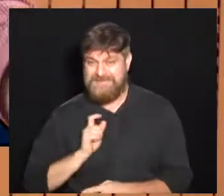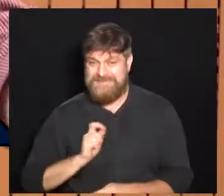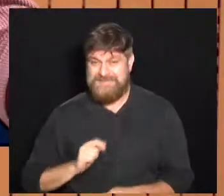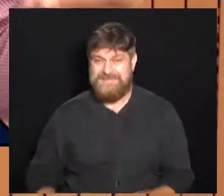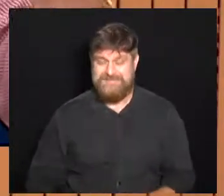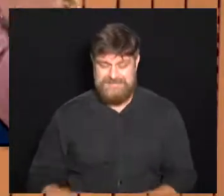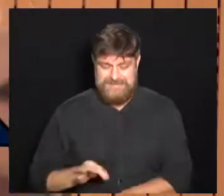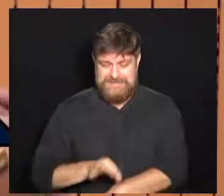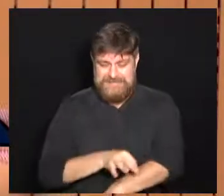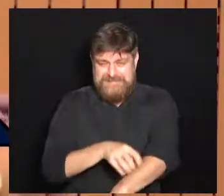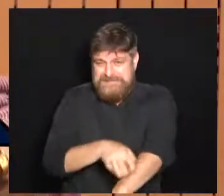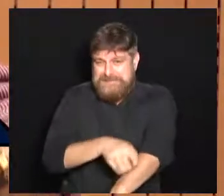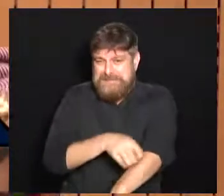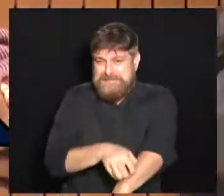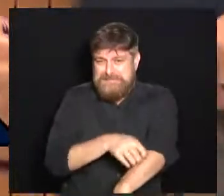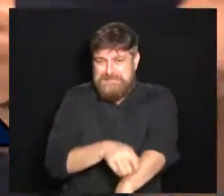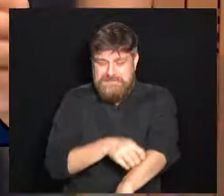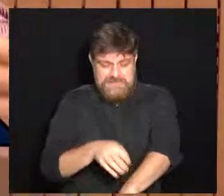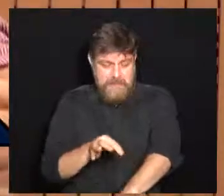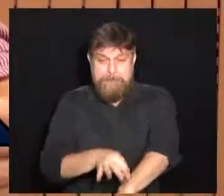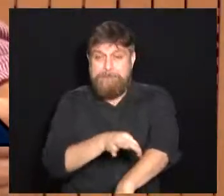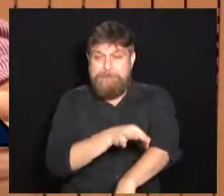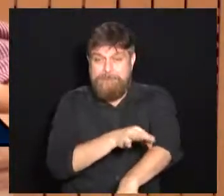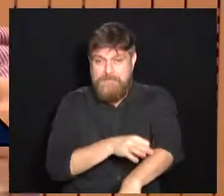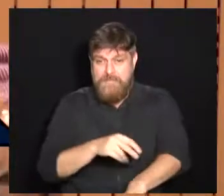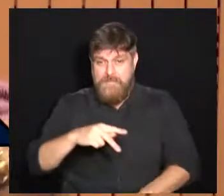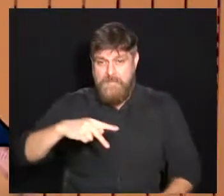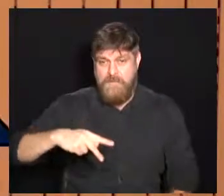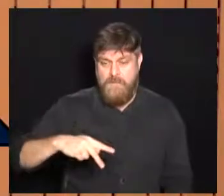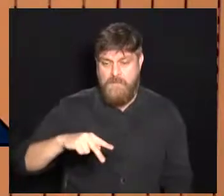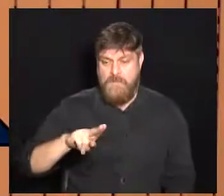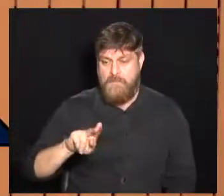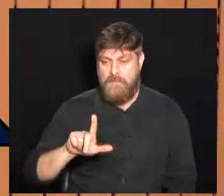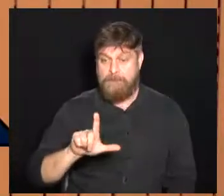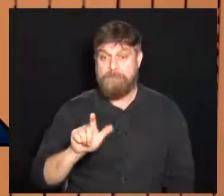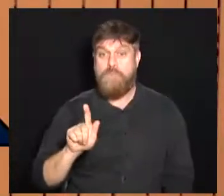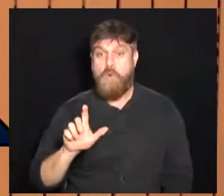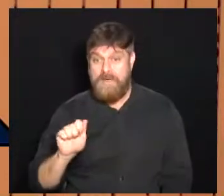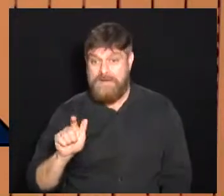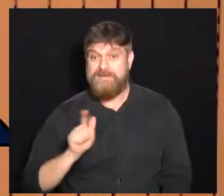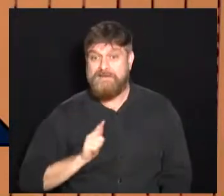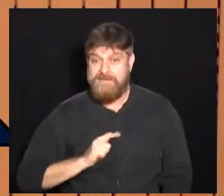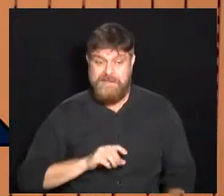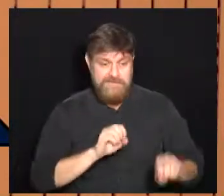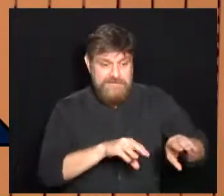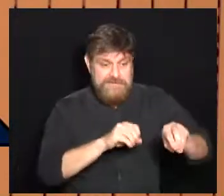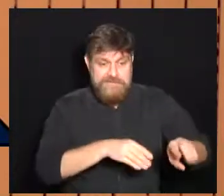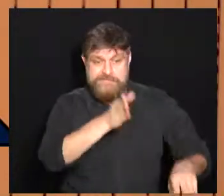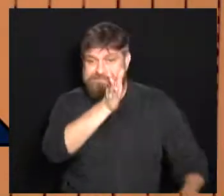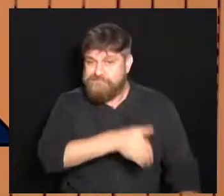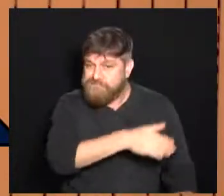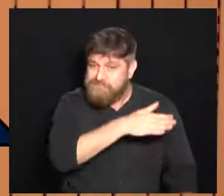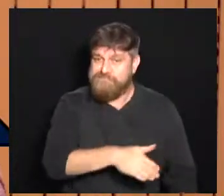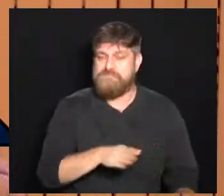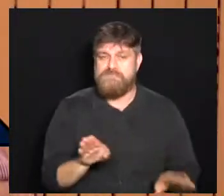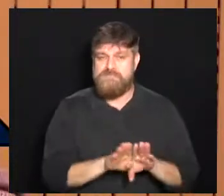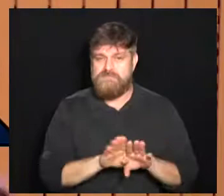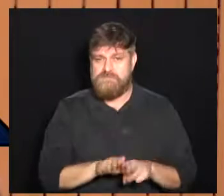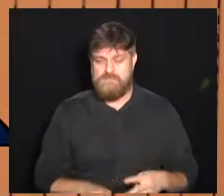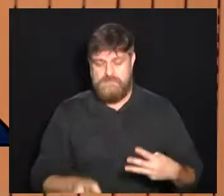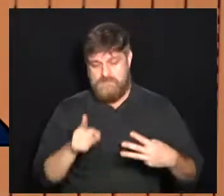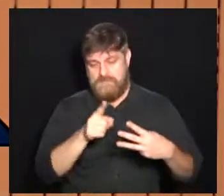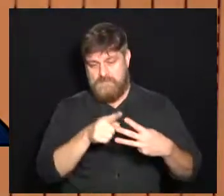de pulgas, também teve a sua aula suspensa. Então, nós queremos concentrar as nossas perguntas nessas